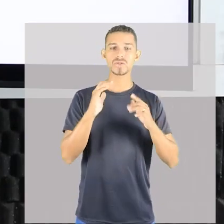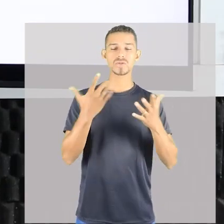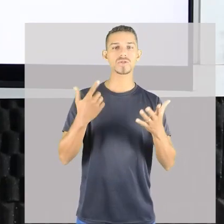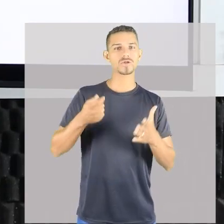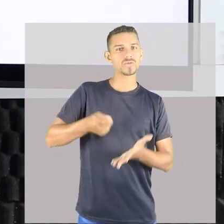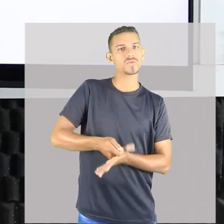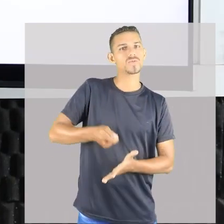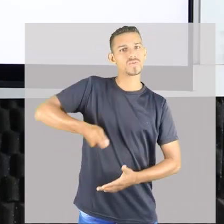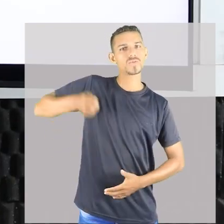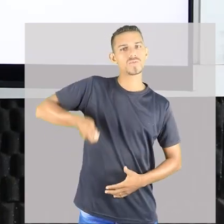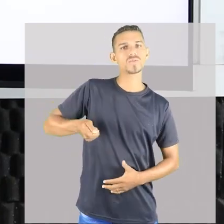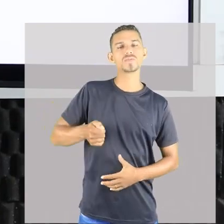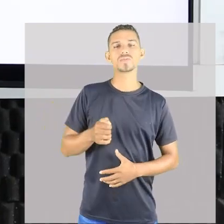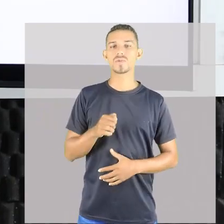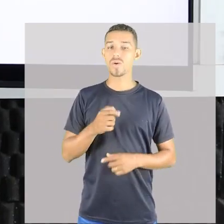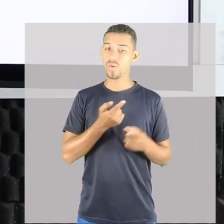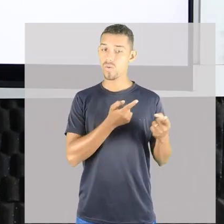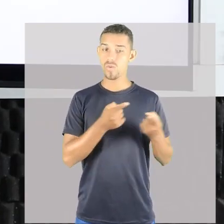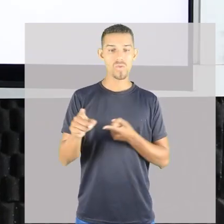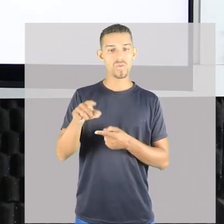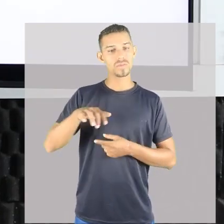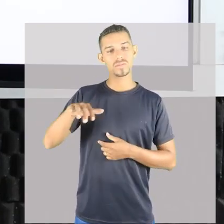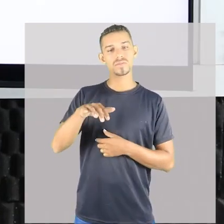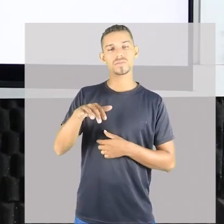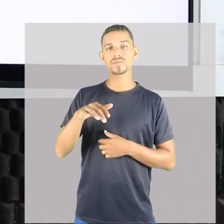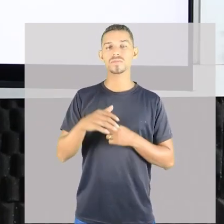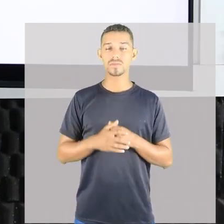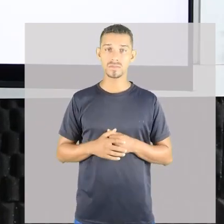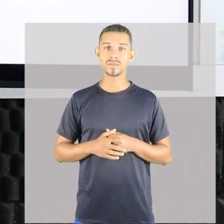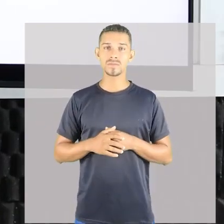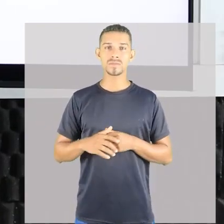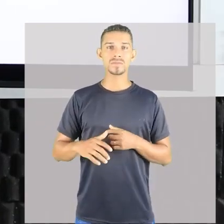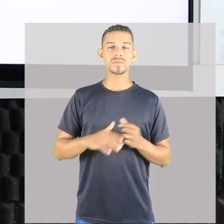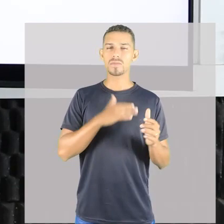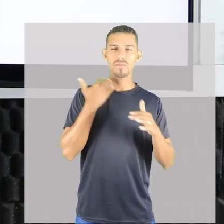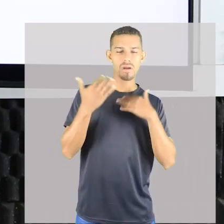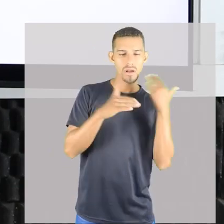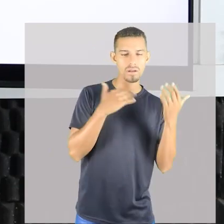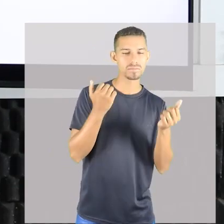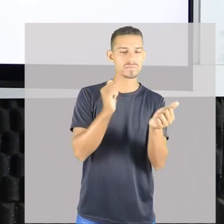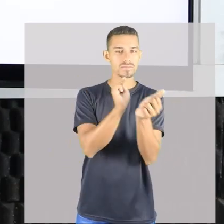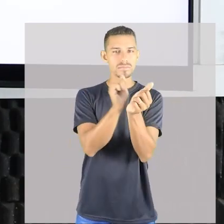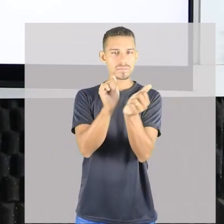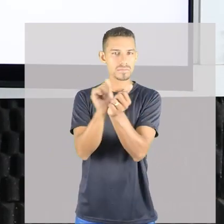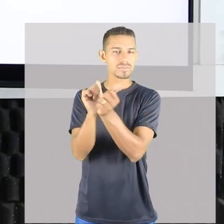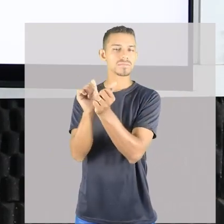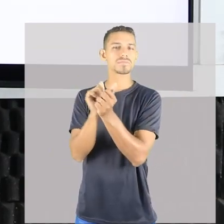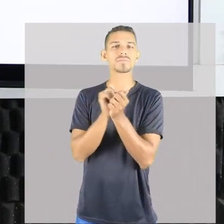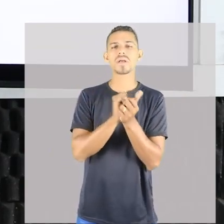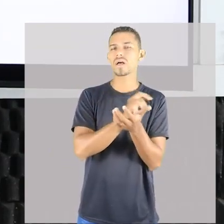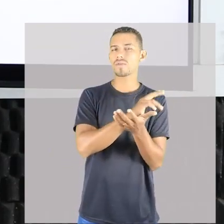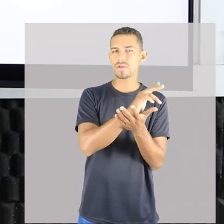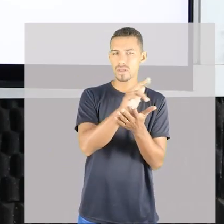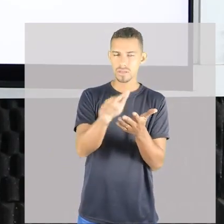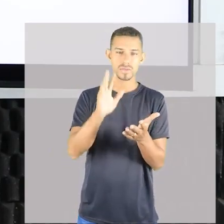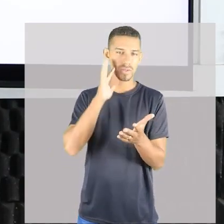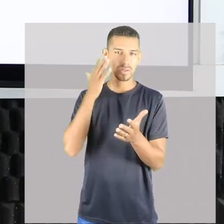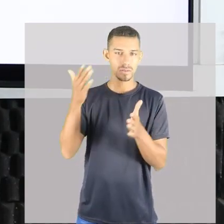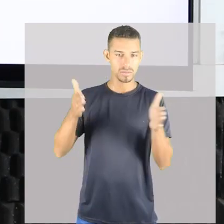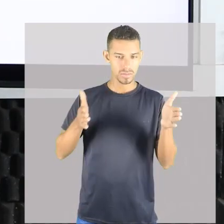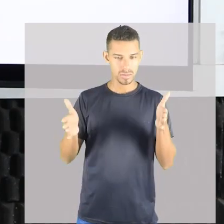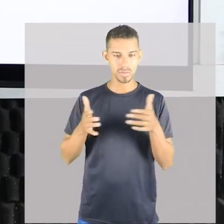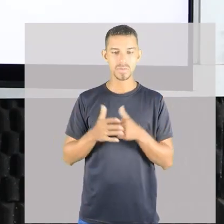dura repreensão contra estes sujeitos. E aí você tem mortes, exílios, prisões, que vão acontecer nesse período.